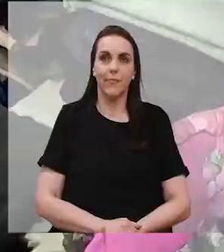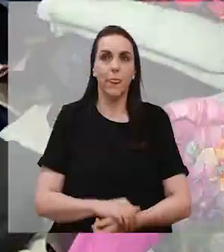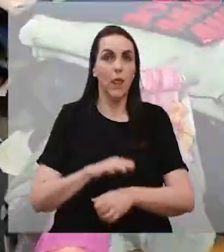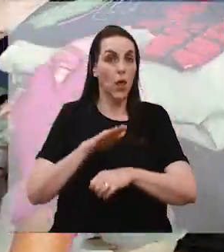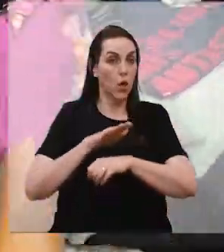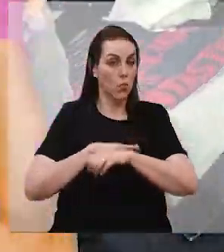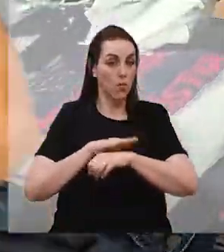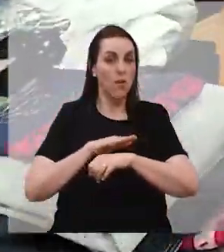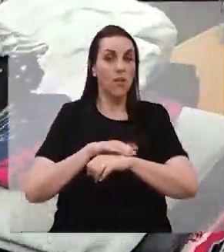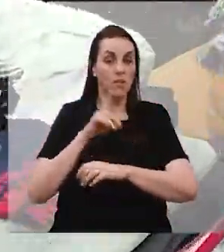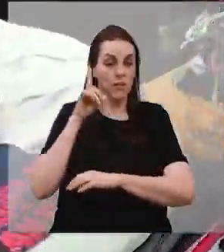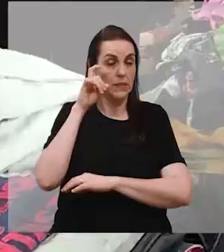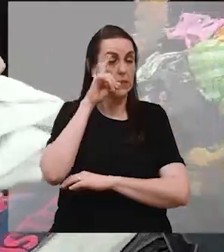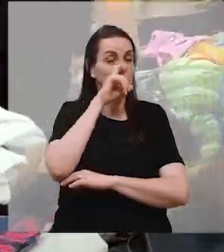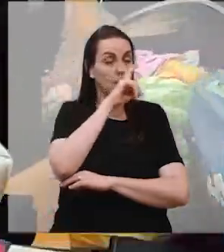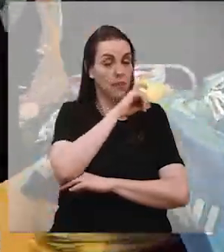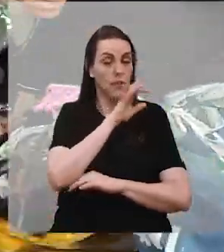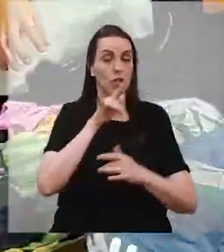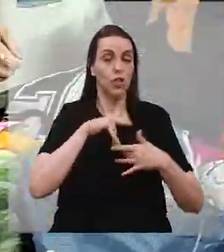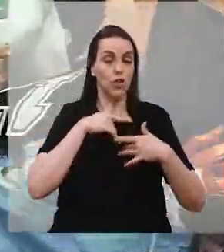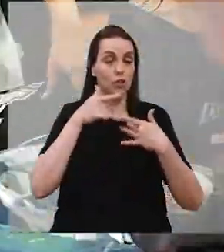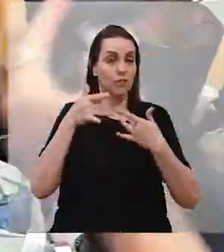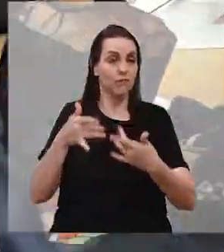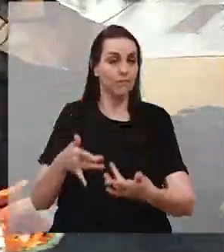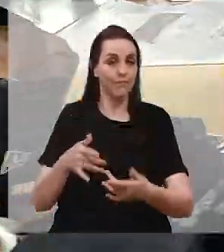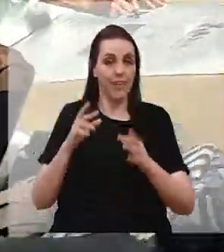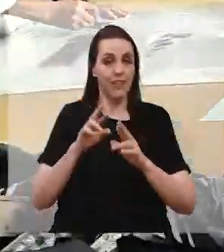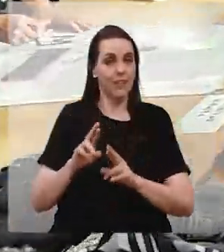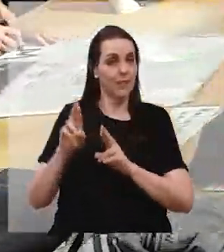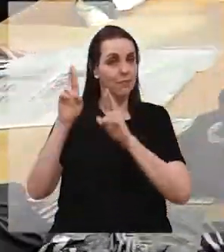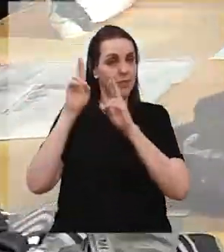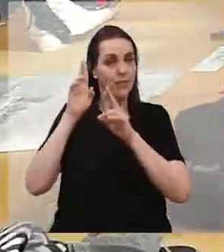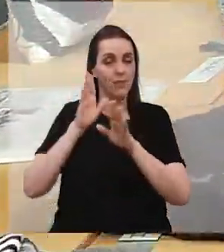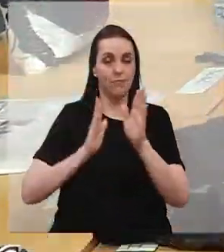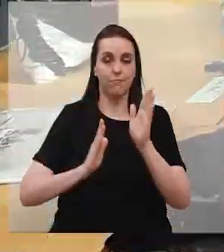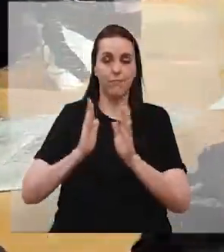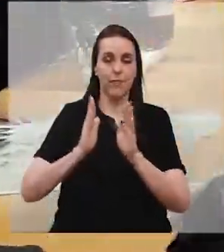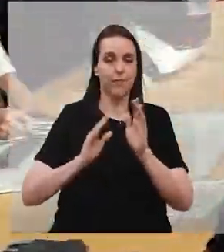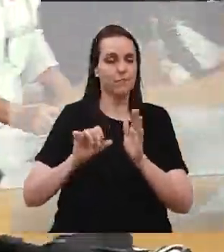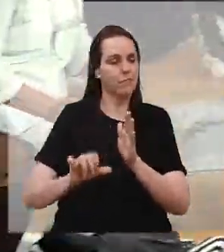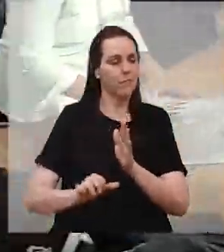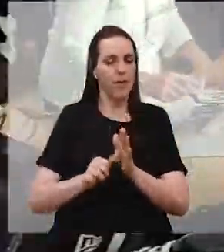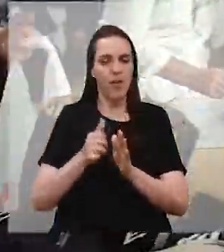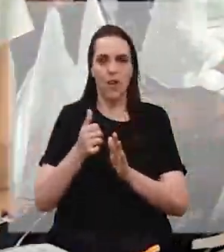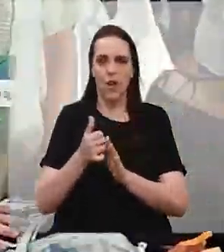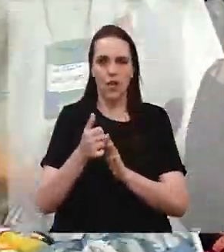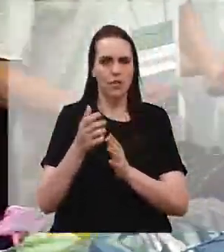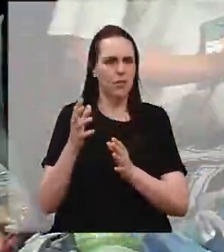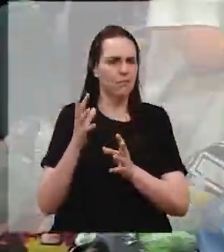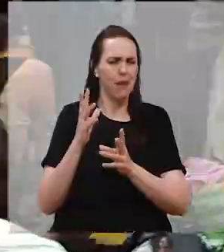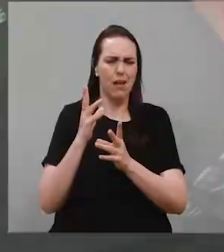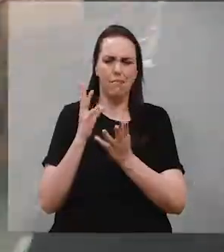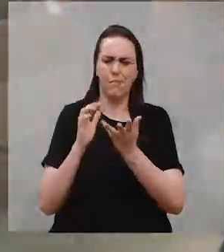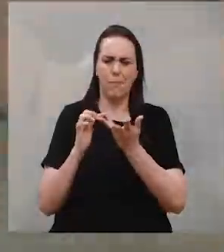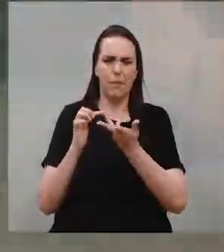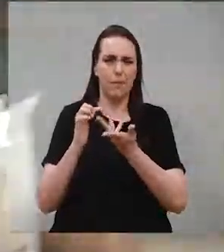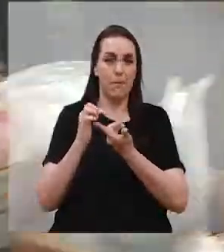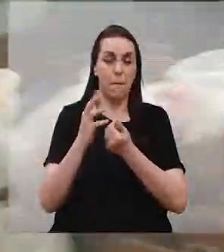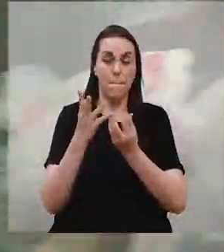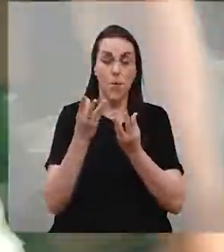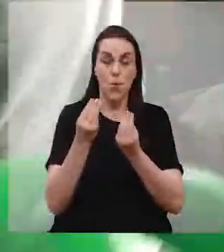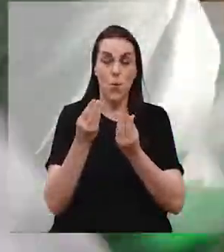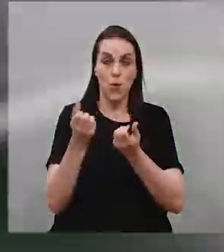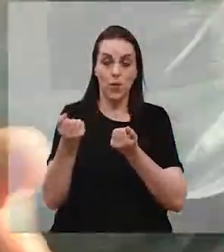E se o momento no estado é difícil, a solidariedade é o que traz esperança de tempos melhores. São incontáveis as doações que